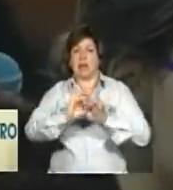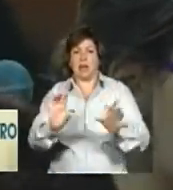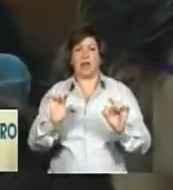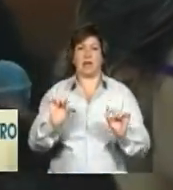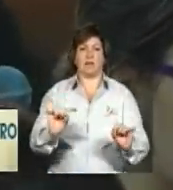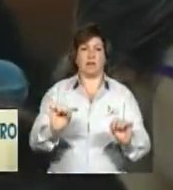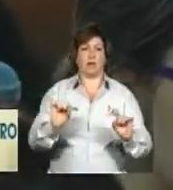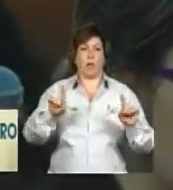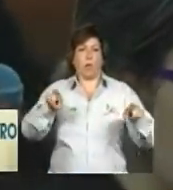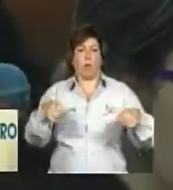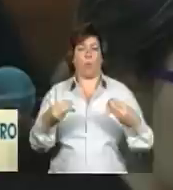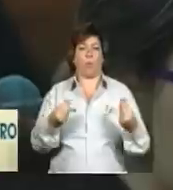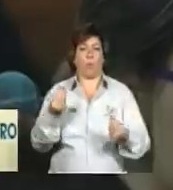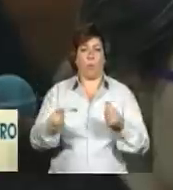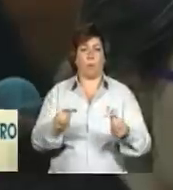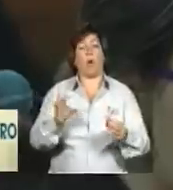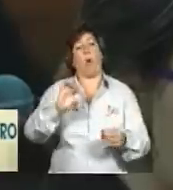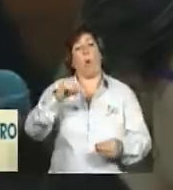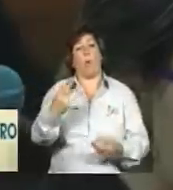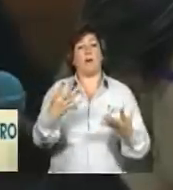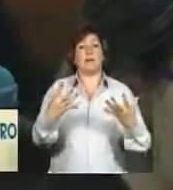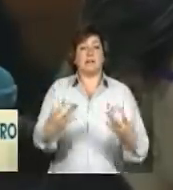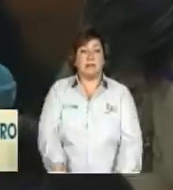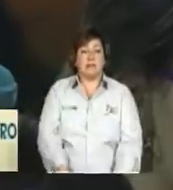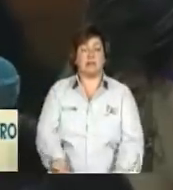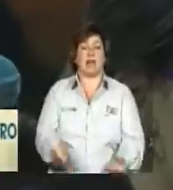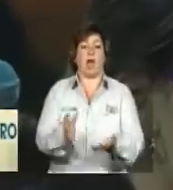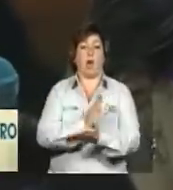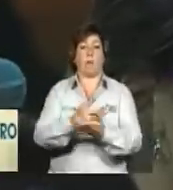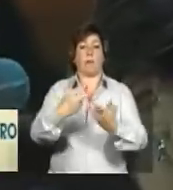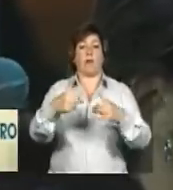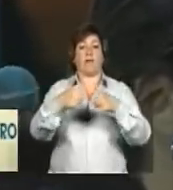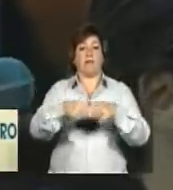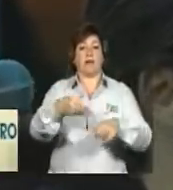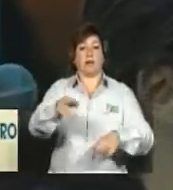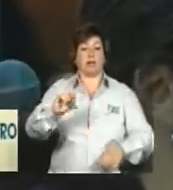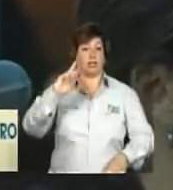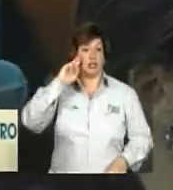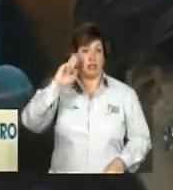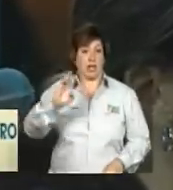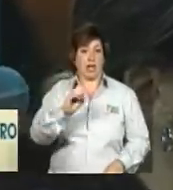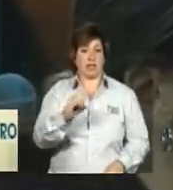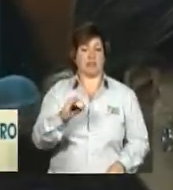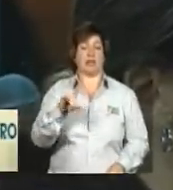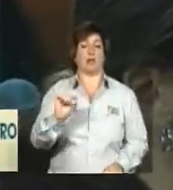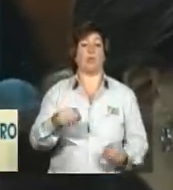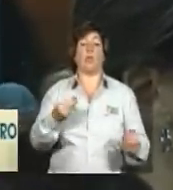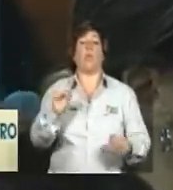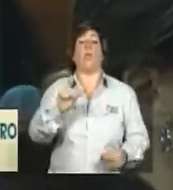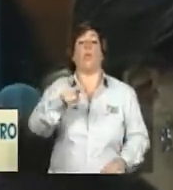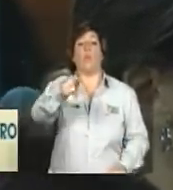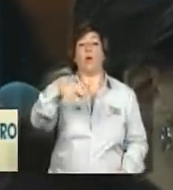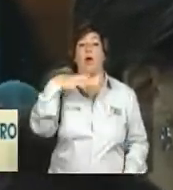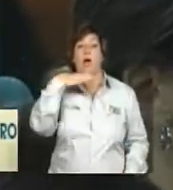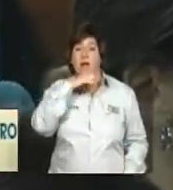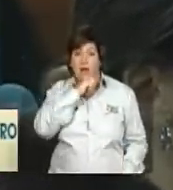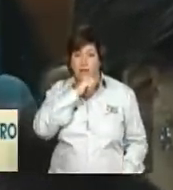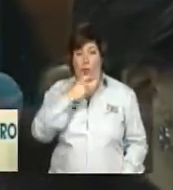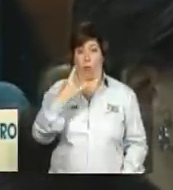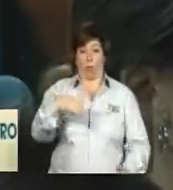que algumas coisas fiquem, de fato, para os chefes de Estado? Quer dizer, o que o senhor considera